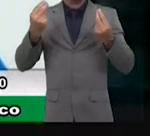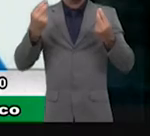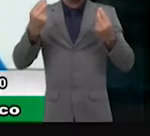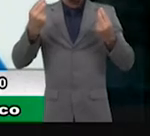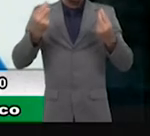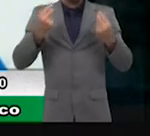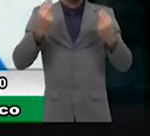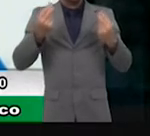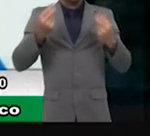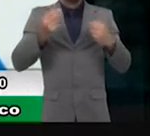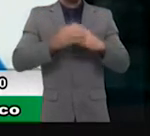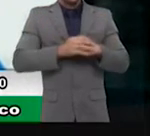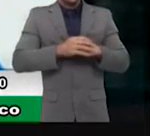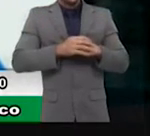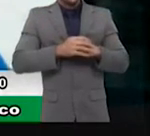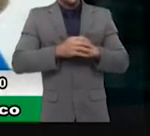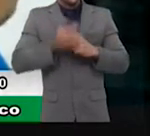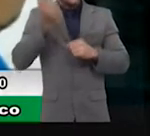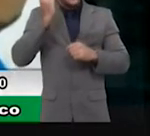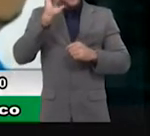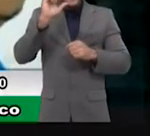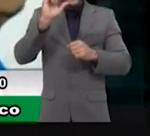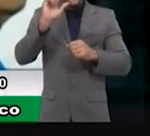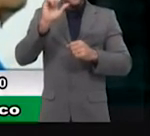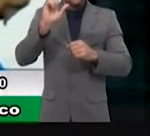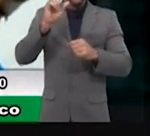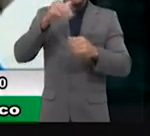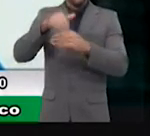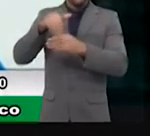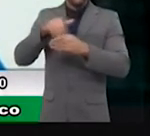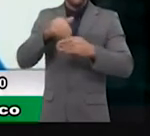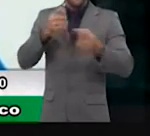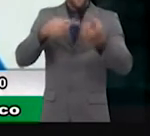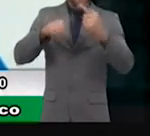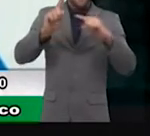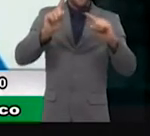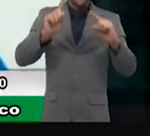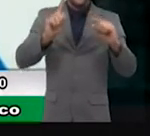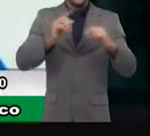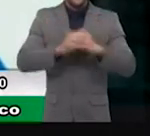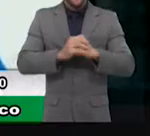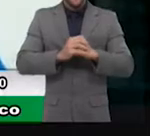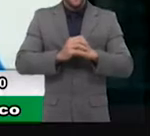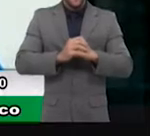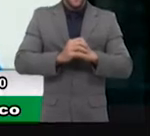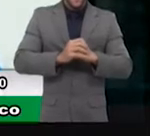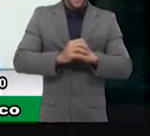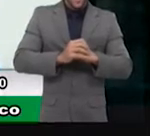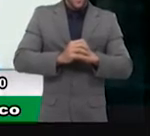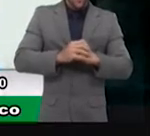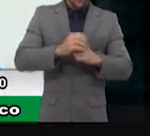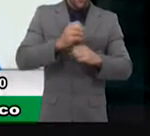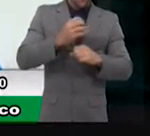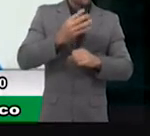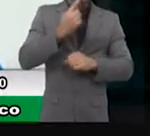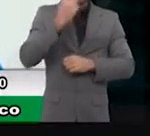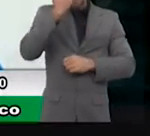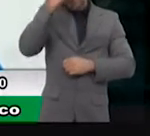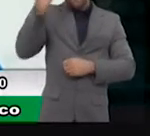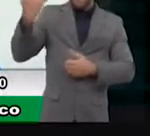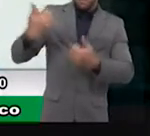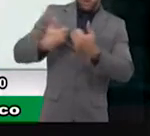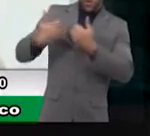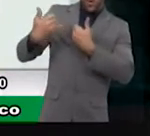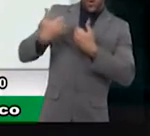dizer que quando eu ganhei a eleição, meu tio falou assim para mim: você daqui 4 anos não será o mesmo.